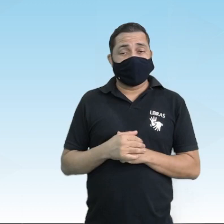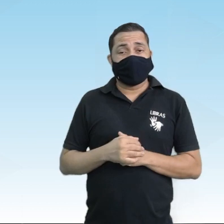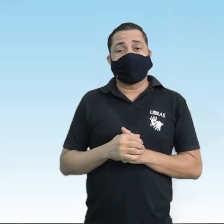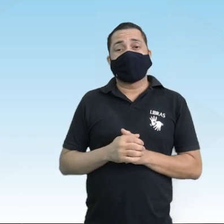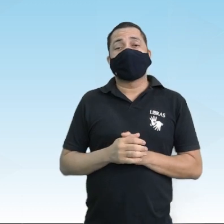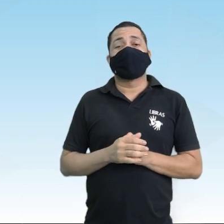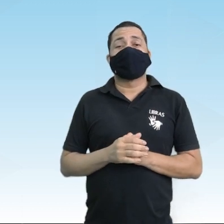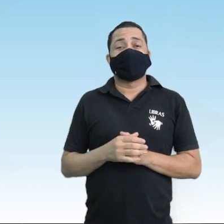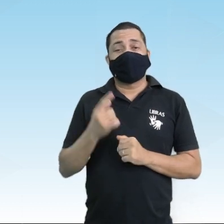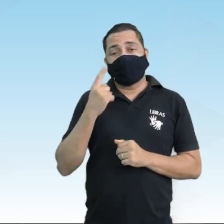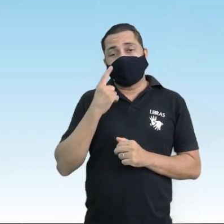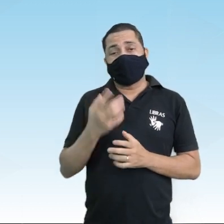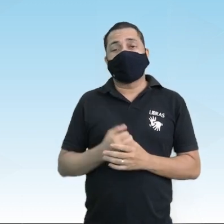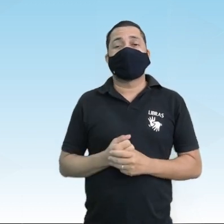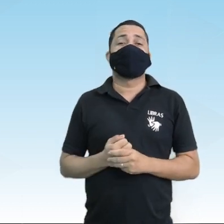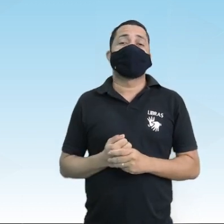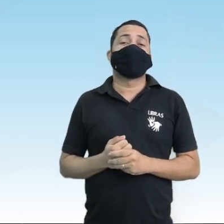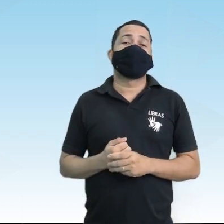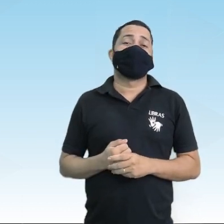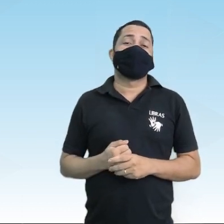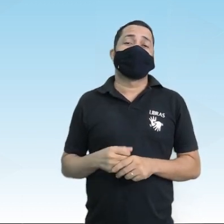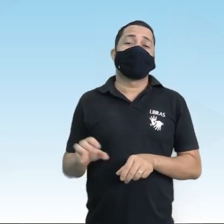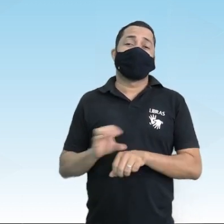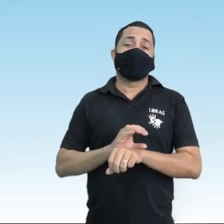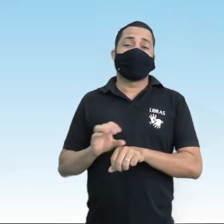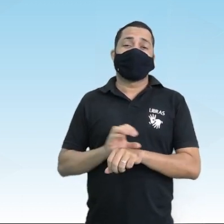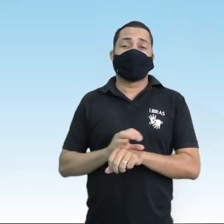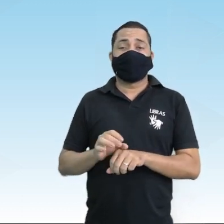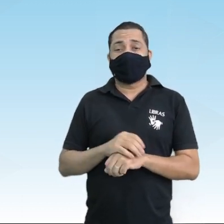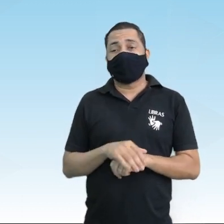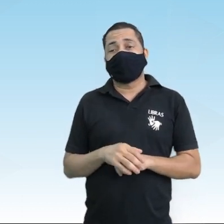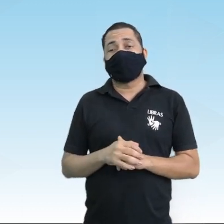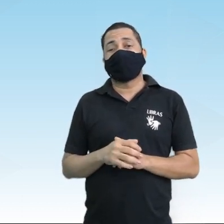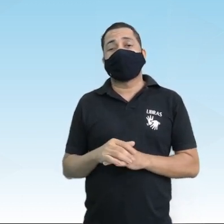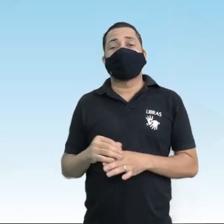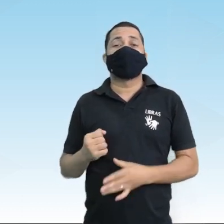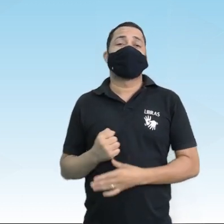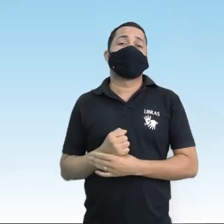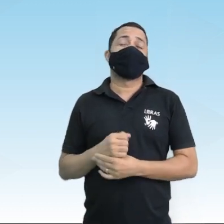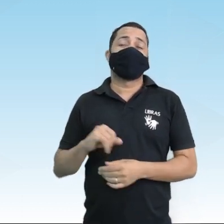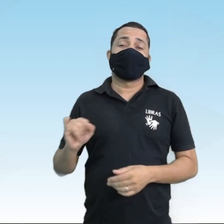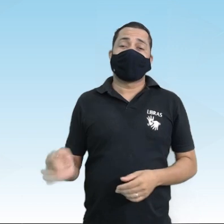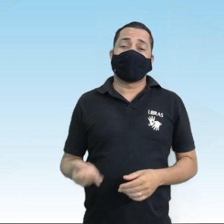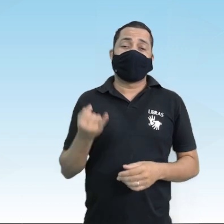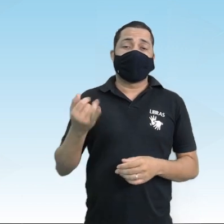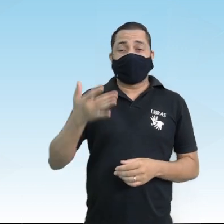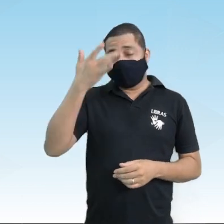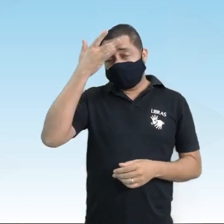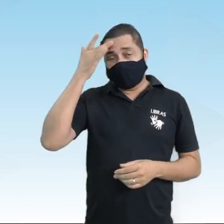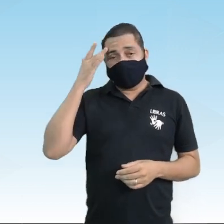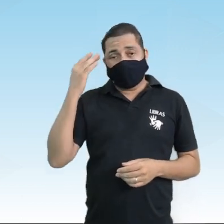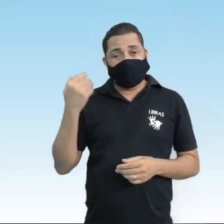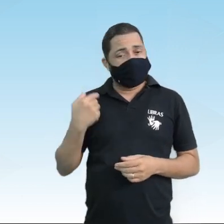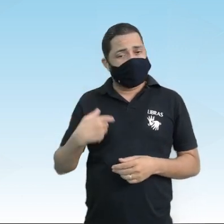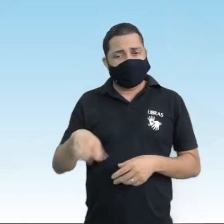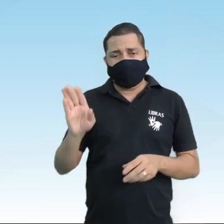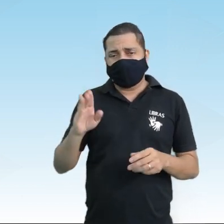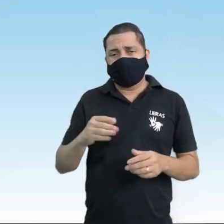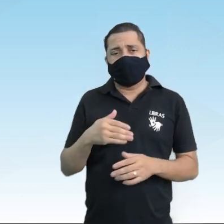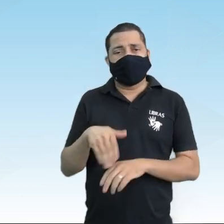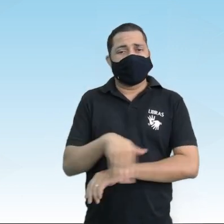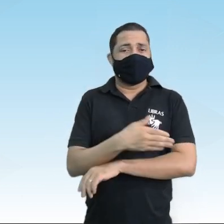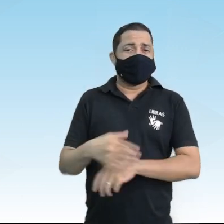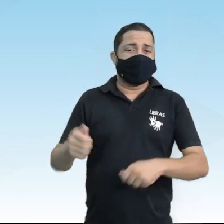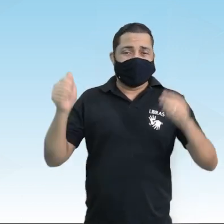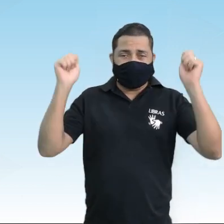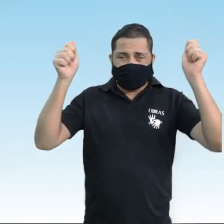vê que situação do homem. Fala a Constituição onde só ele se beneficia, então a galera foi para a rua fora Dom Pedro I, hashtag